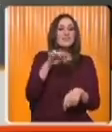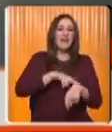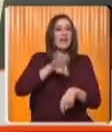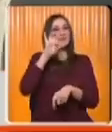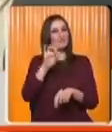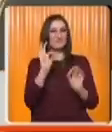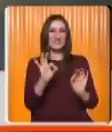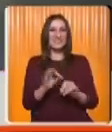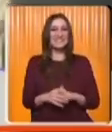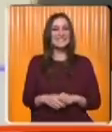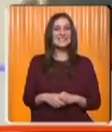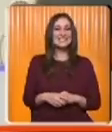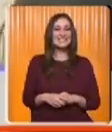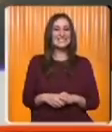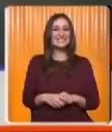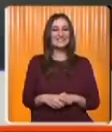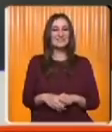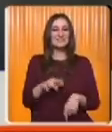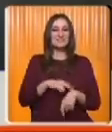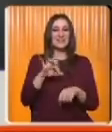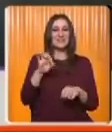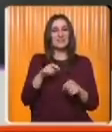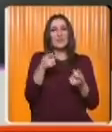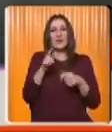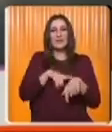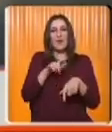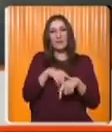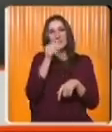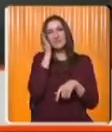Às 8. Às 8 já eu estou quase aí para a cama.